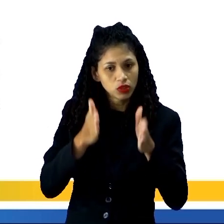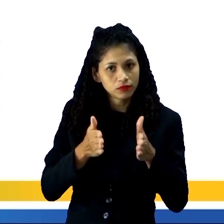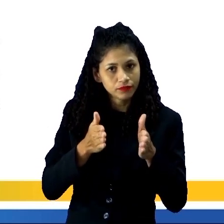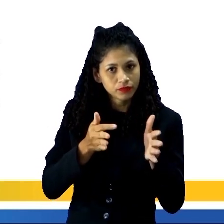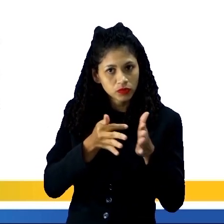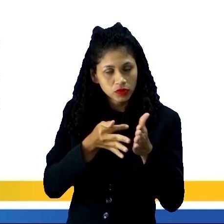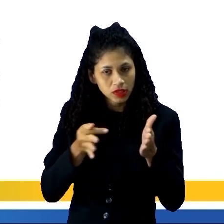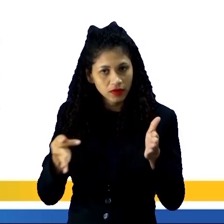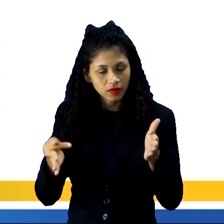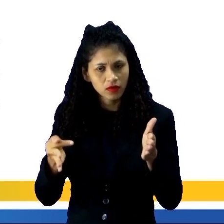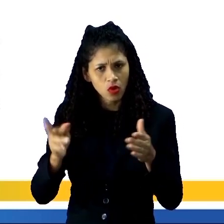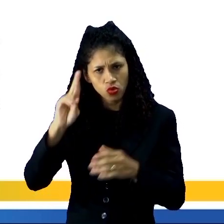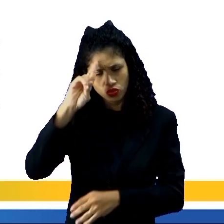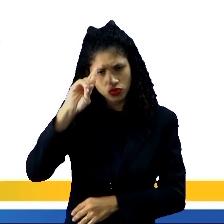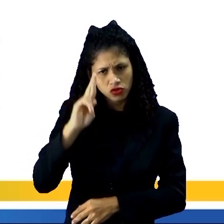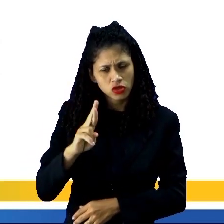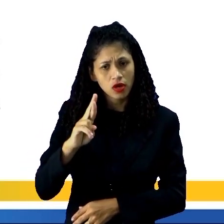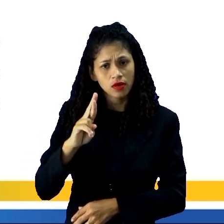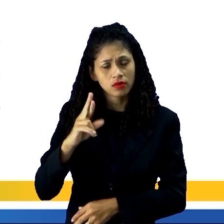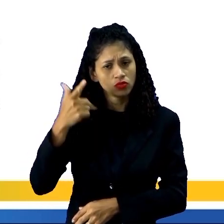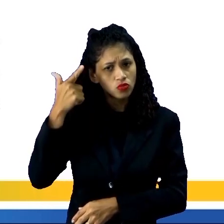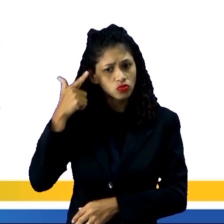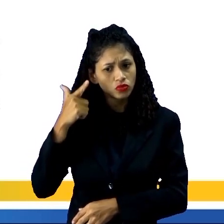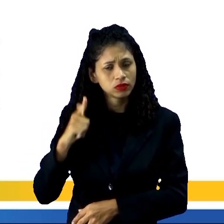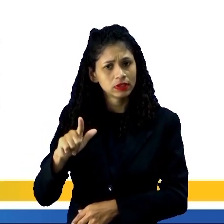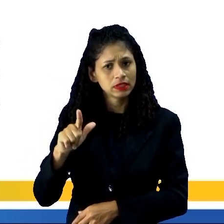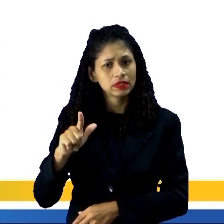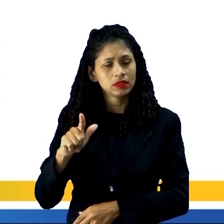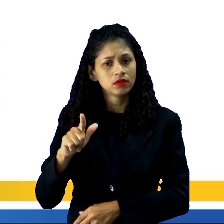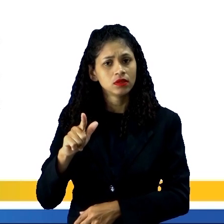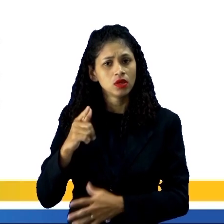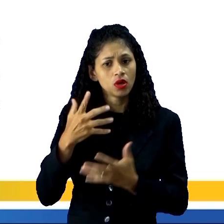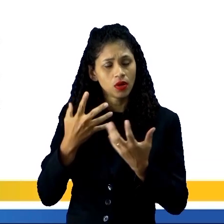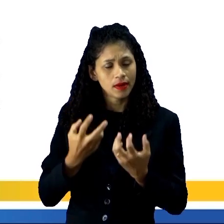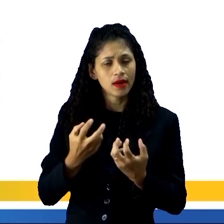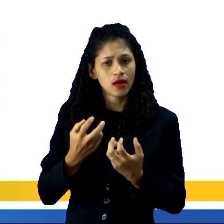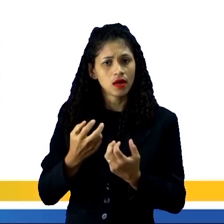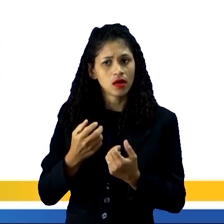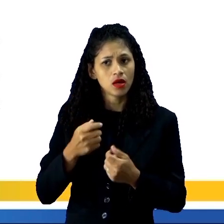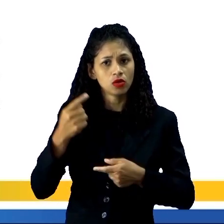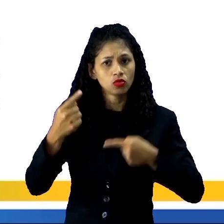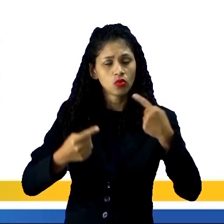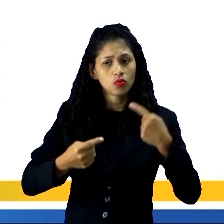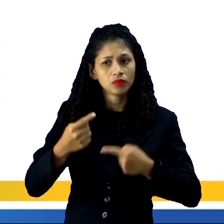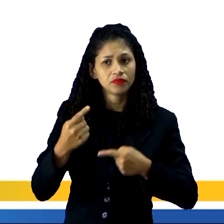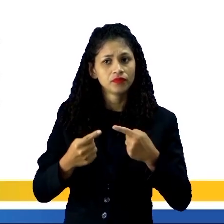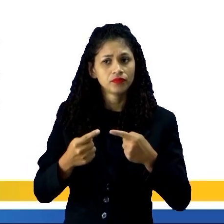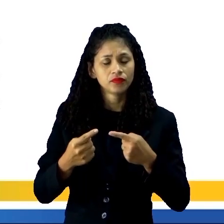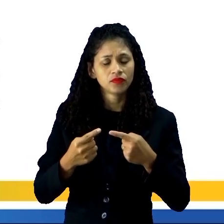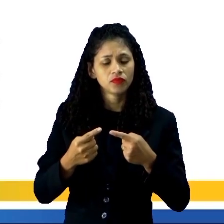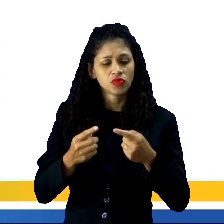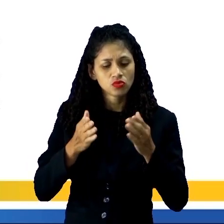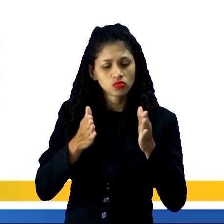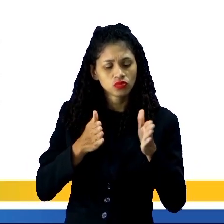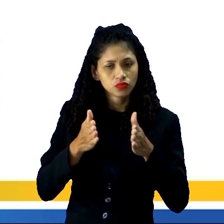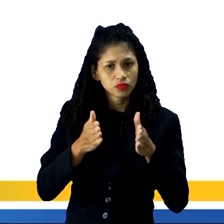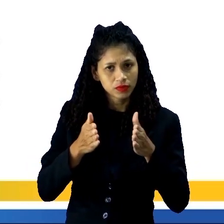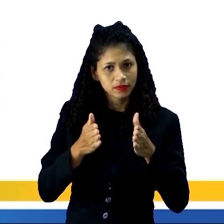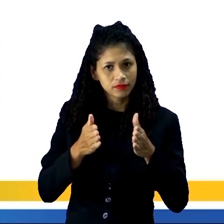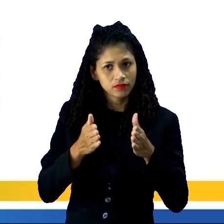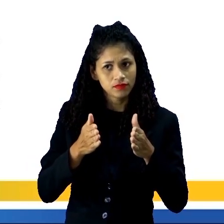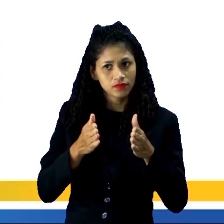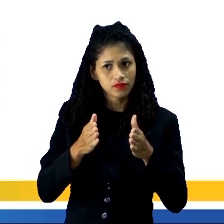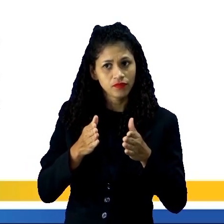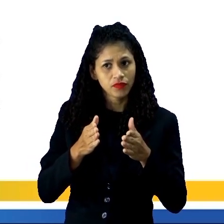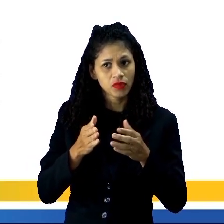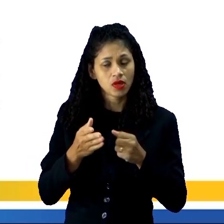chefe que ganhou a competição estudou em Paris, temos ali no meio, né, da frase, destacado para vocês